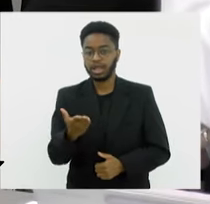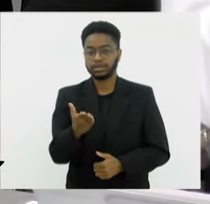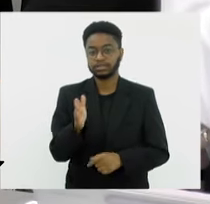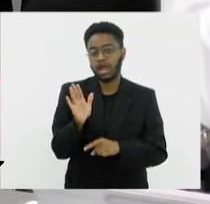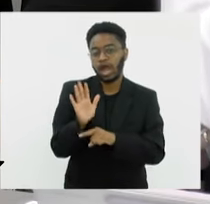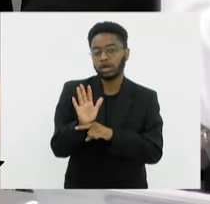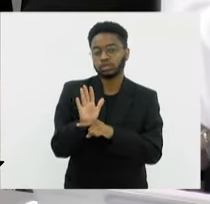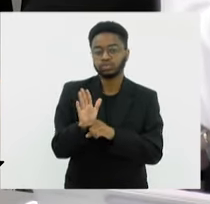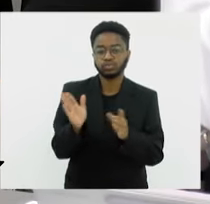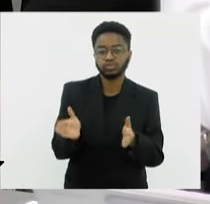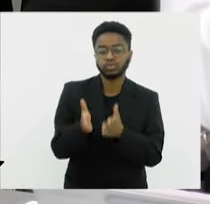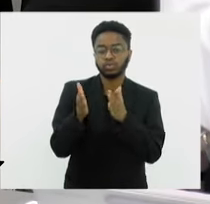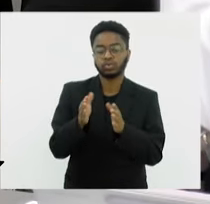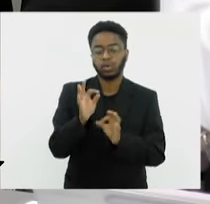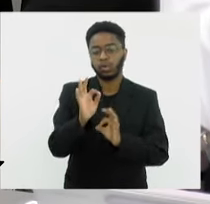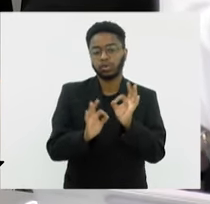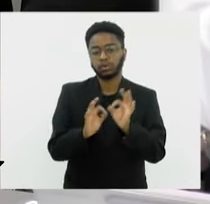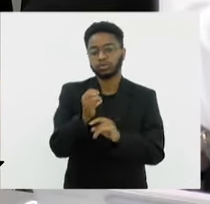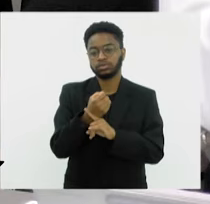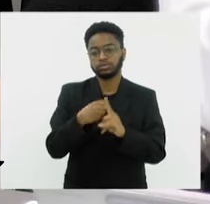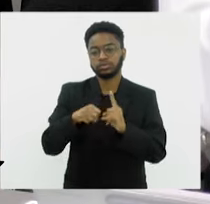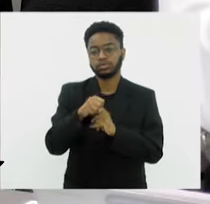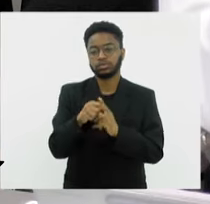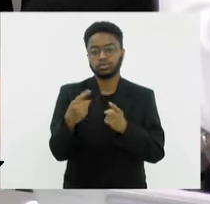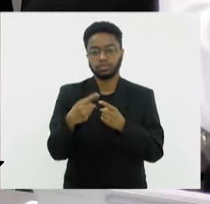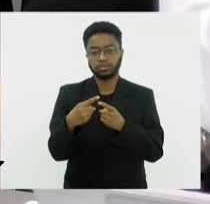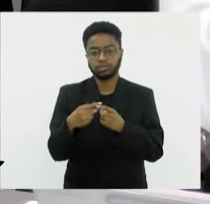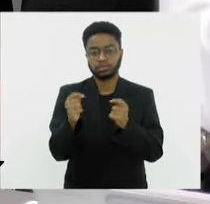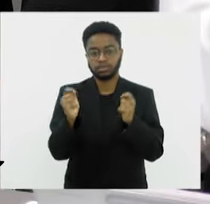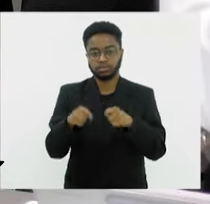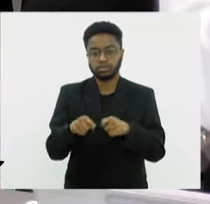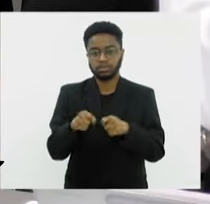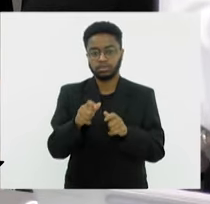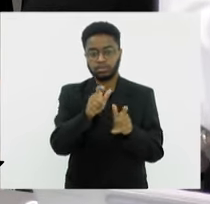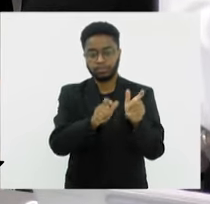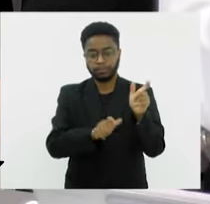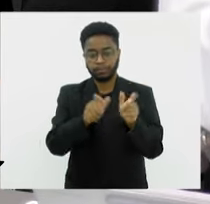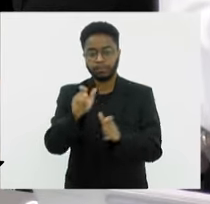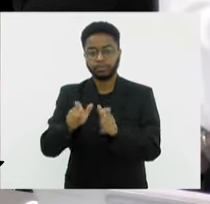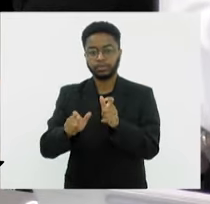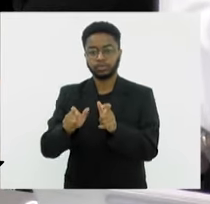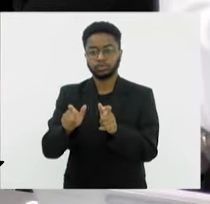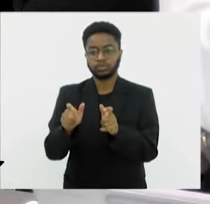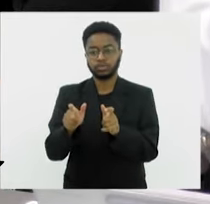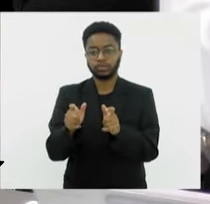de regulação social para que as pessoas se